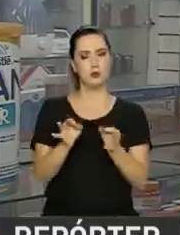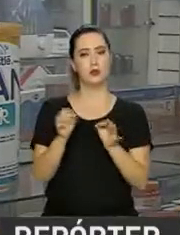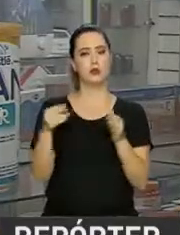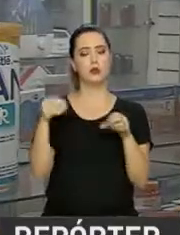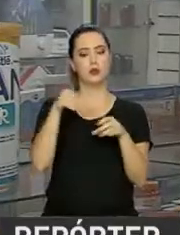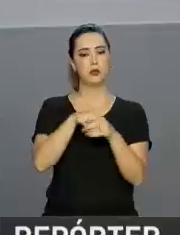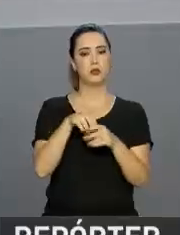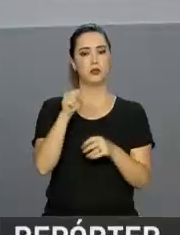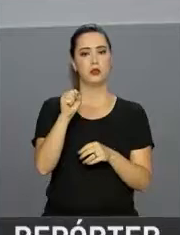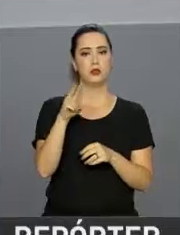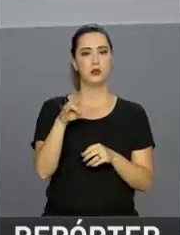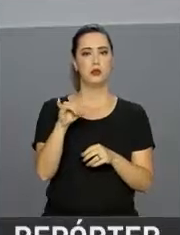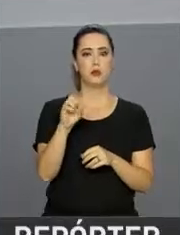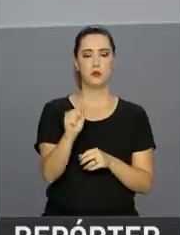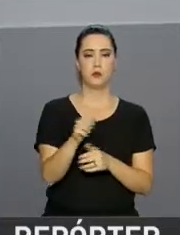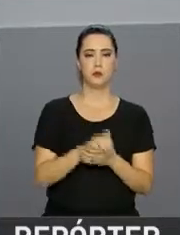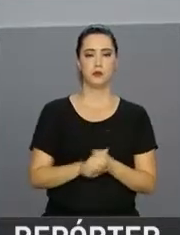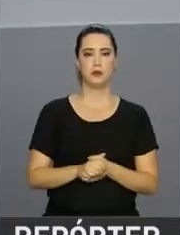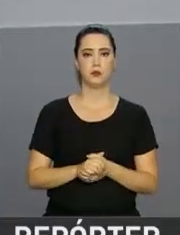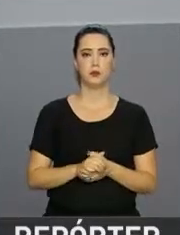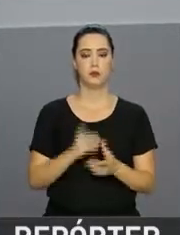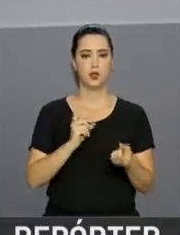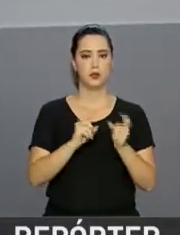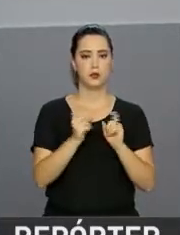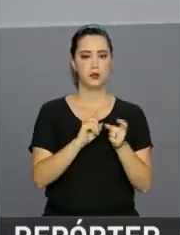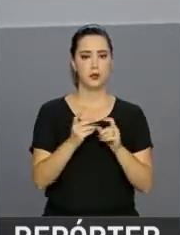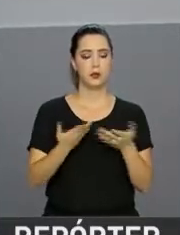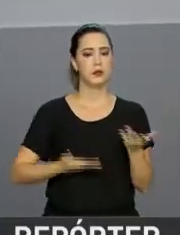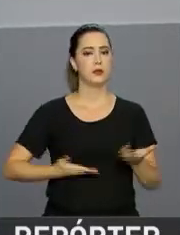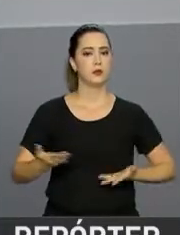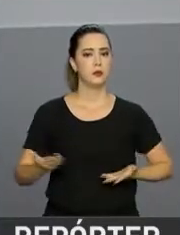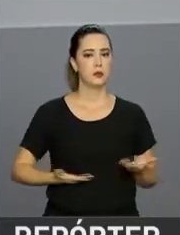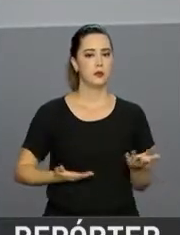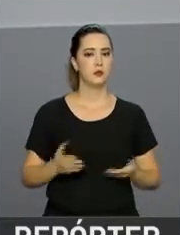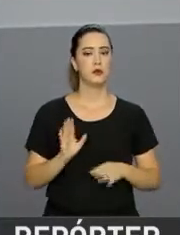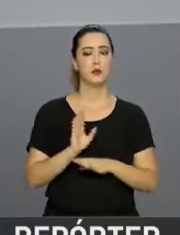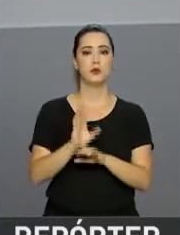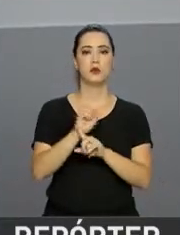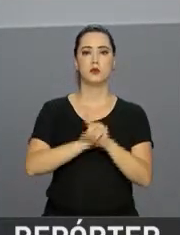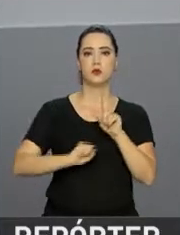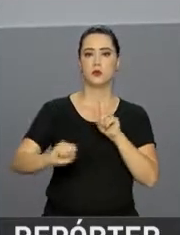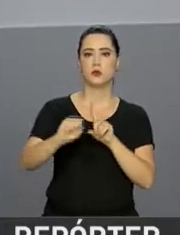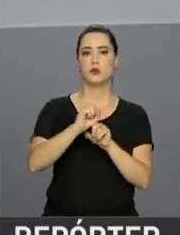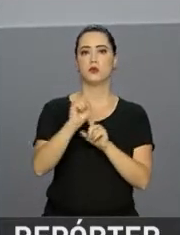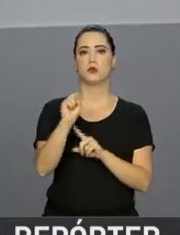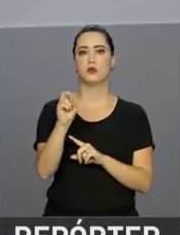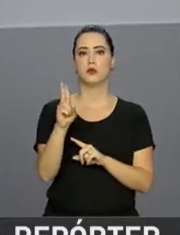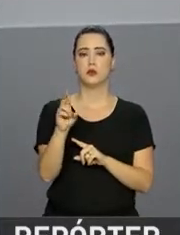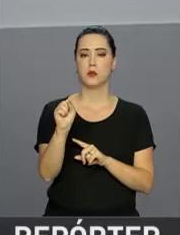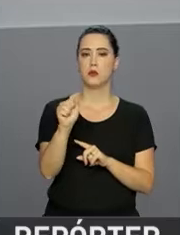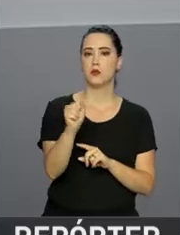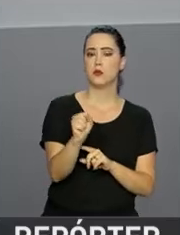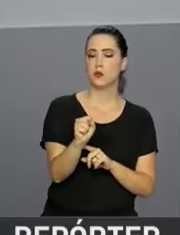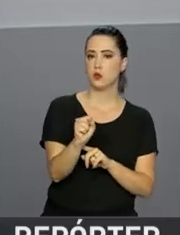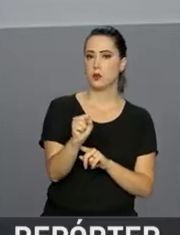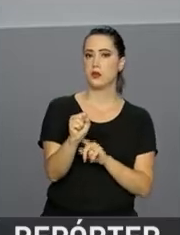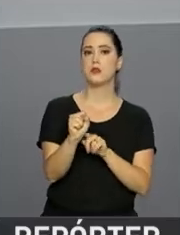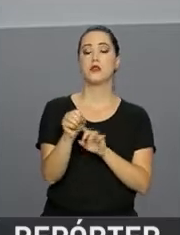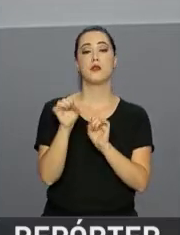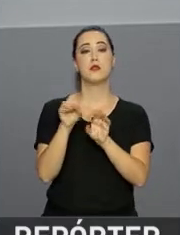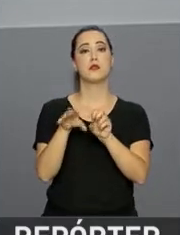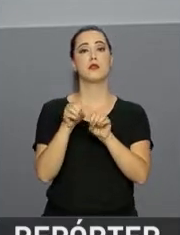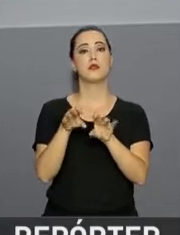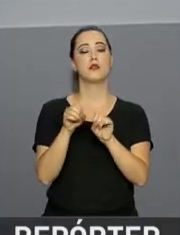visa né gestores e servidores do sistema único de assistência social o suas vão receber orientação técnica